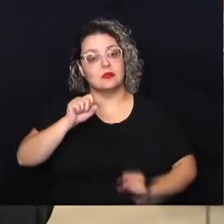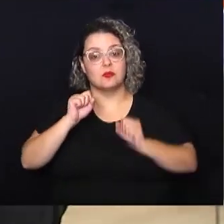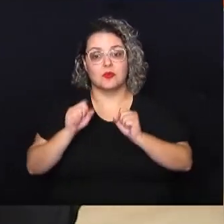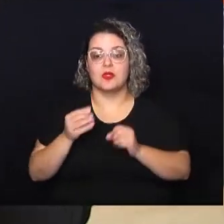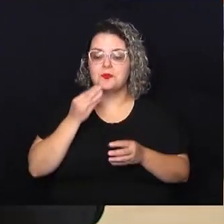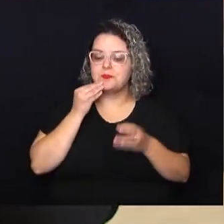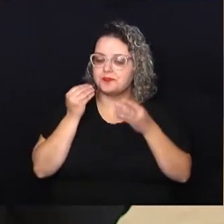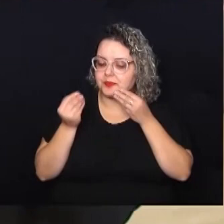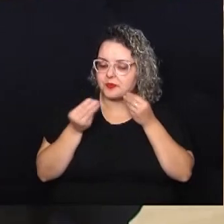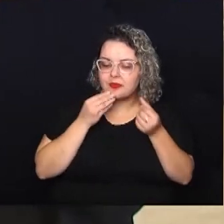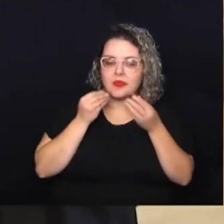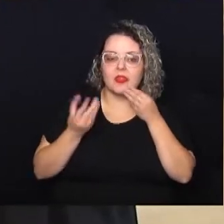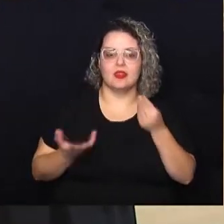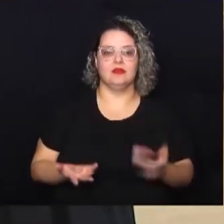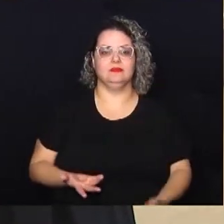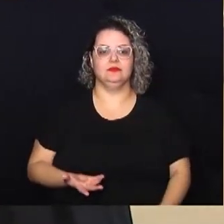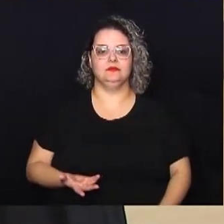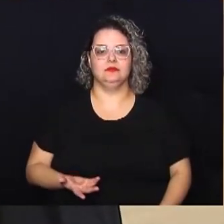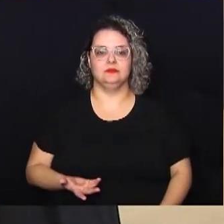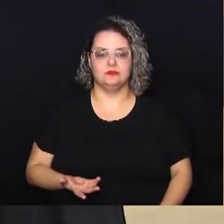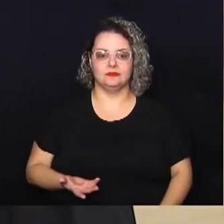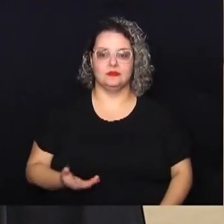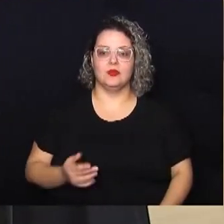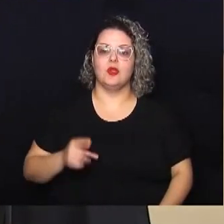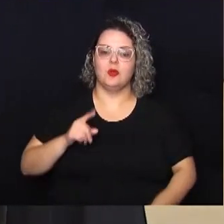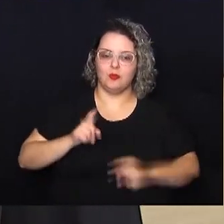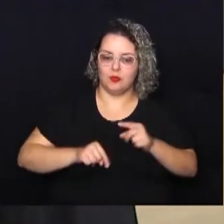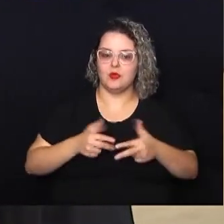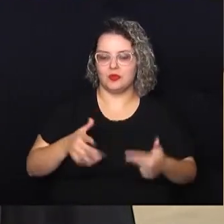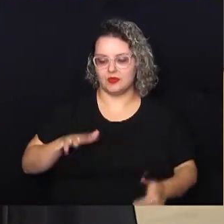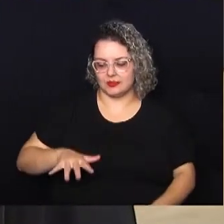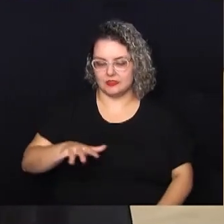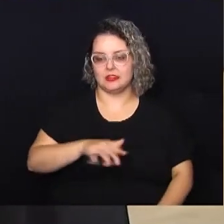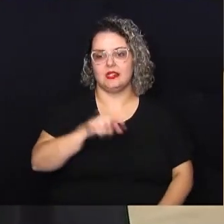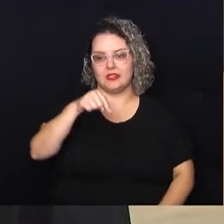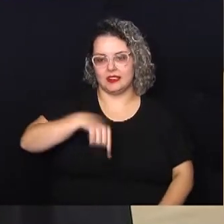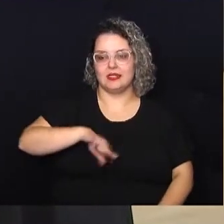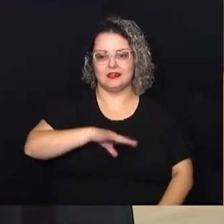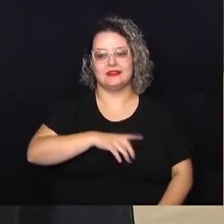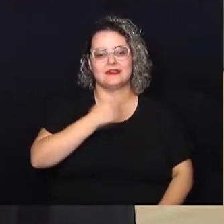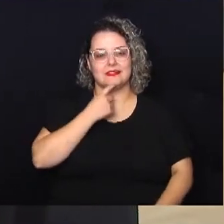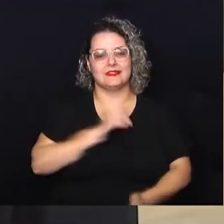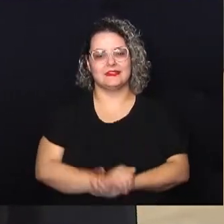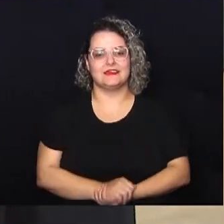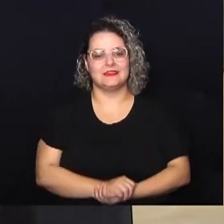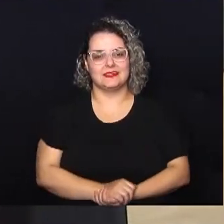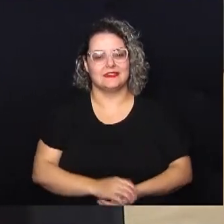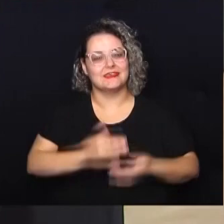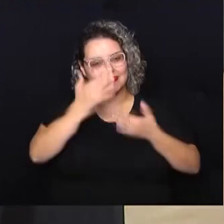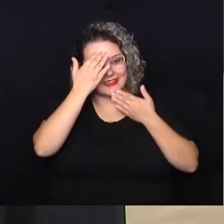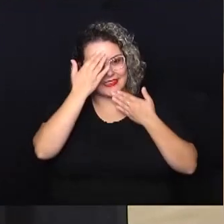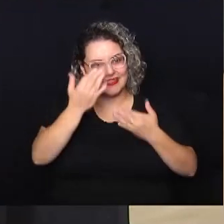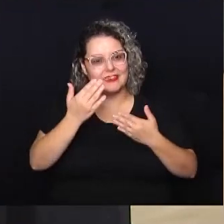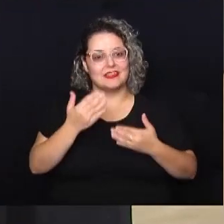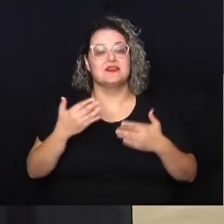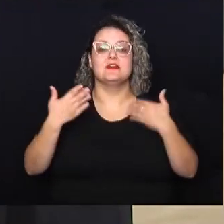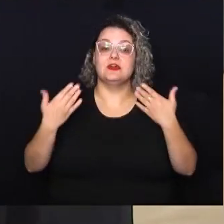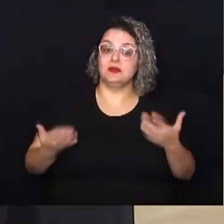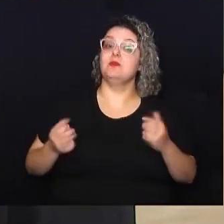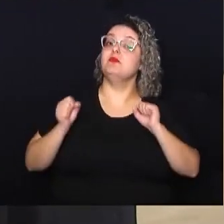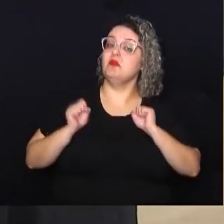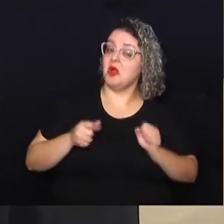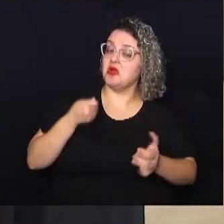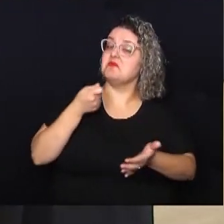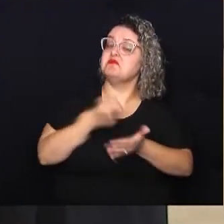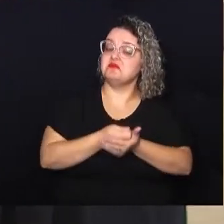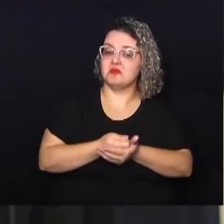degustar vários produtos da região aqui de Campinas. Muito obrigada. Gente, eu posso garantir para